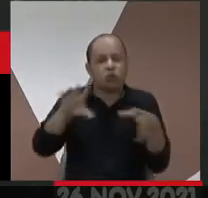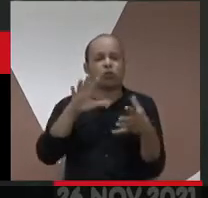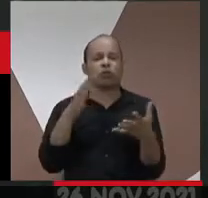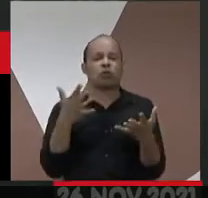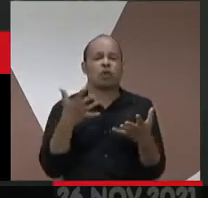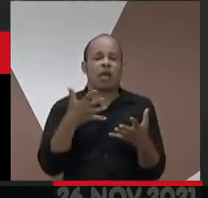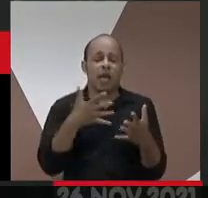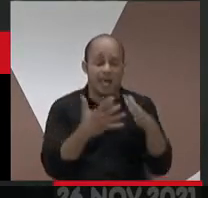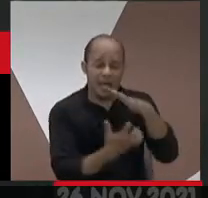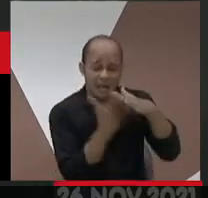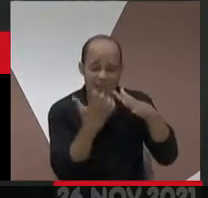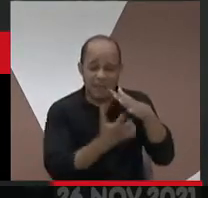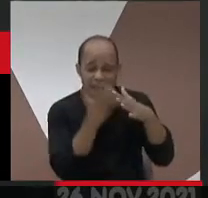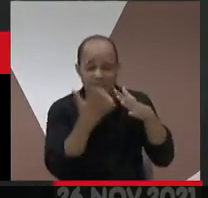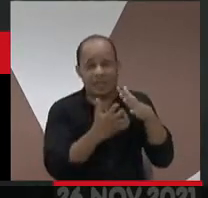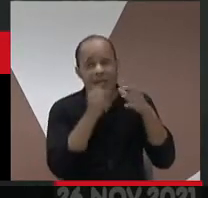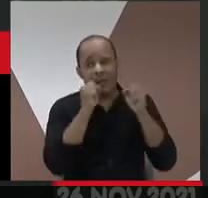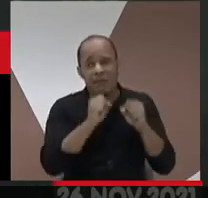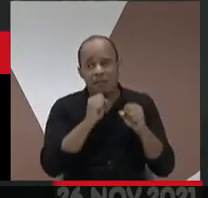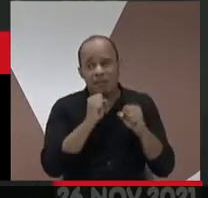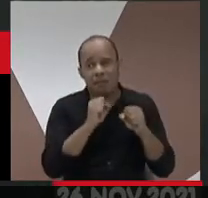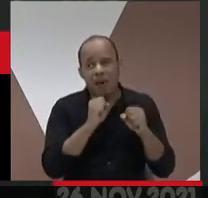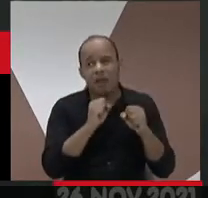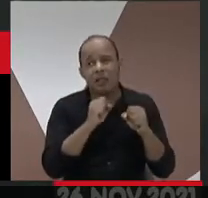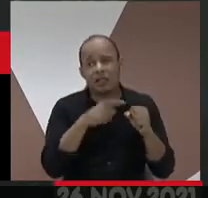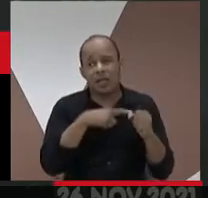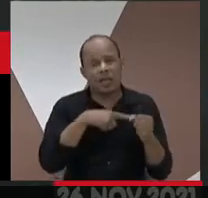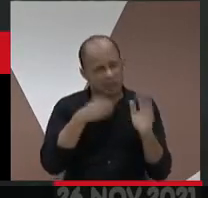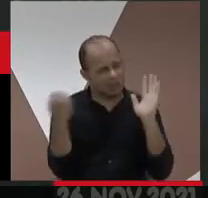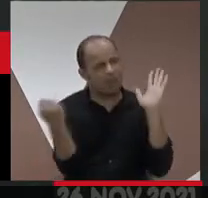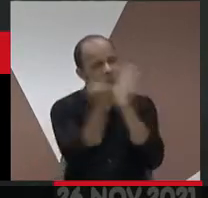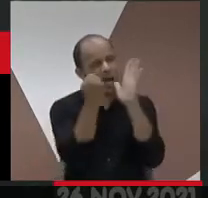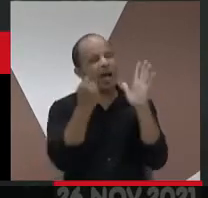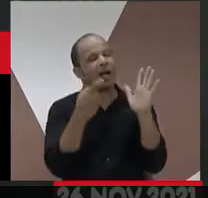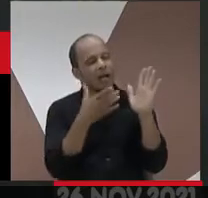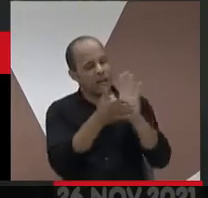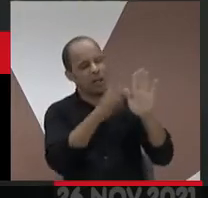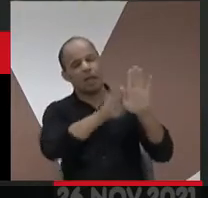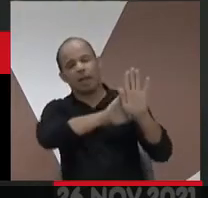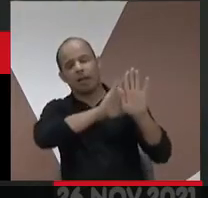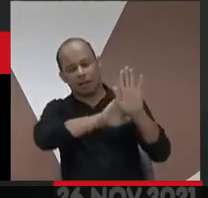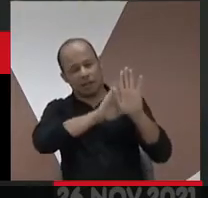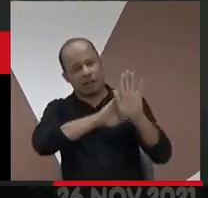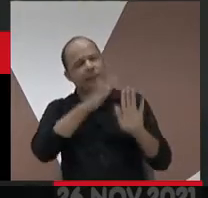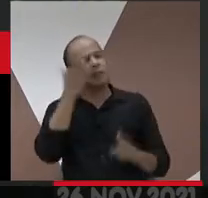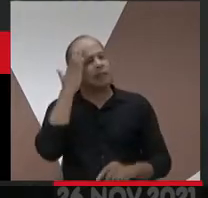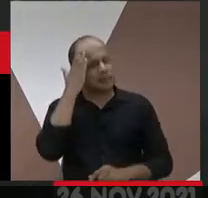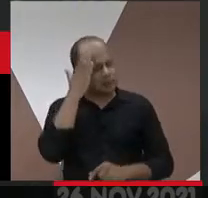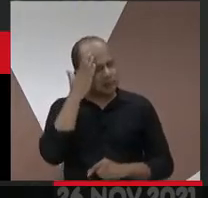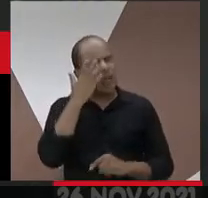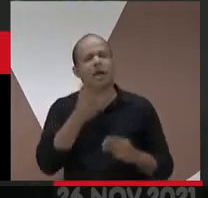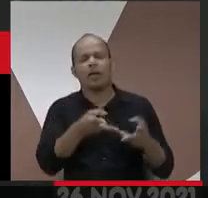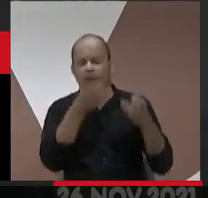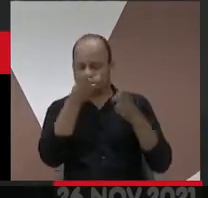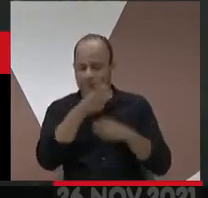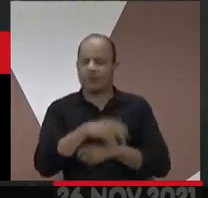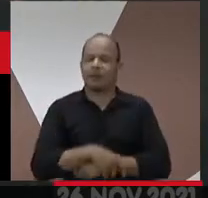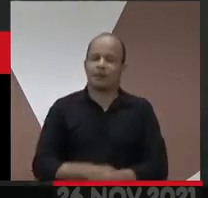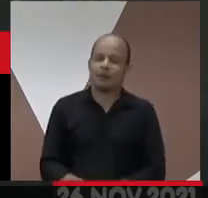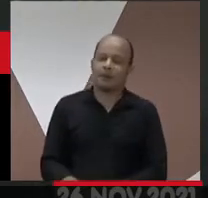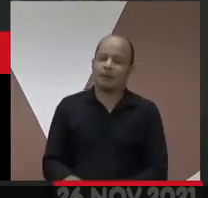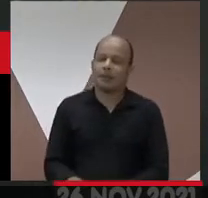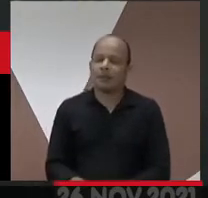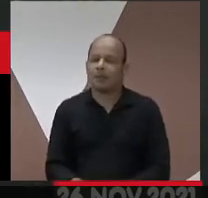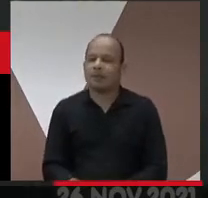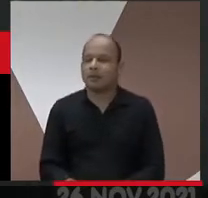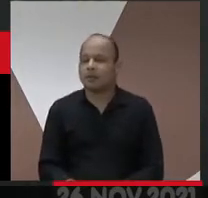de investimento. Essa obra está com cara que tem cartas marcadas e a gente precisa passar isso a limpo. A gente viu essa semana